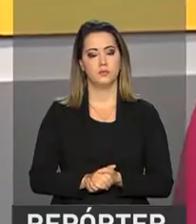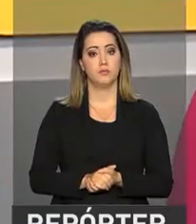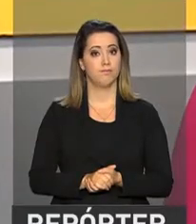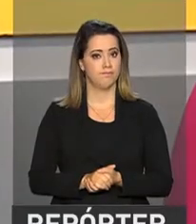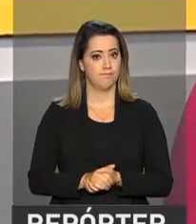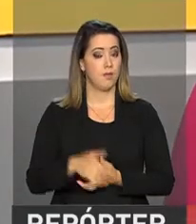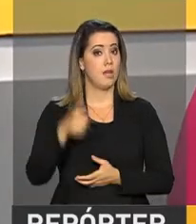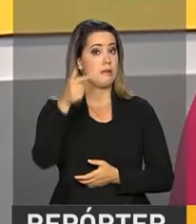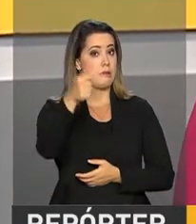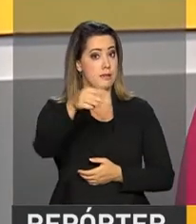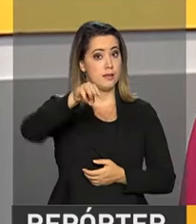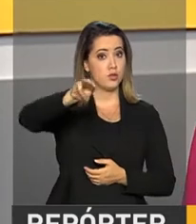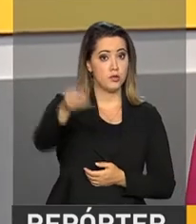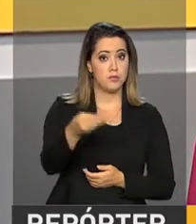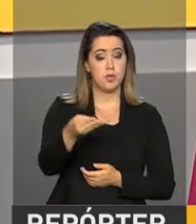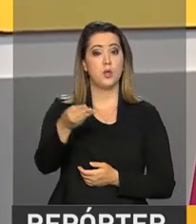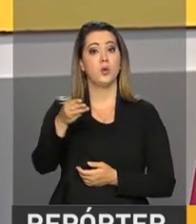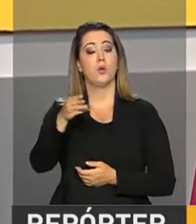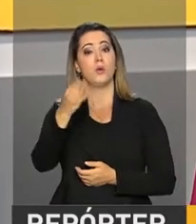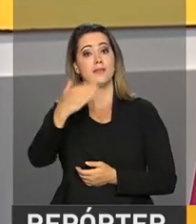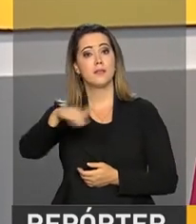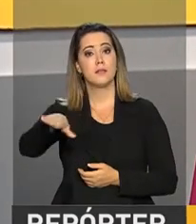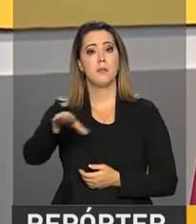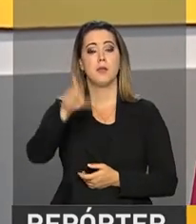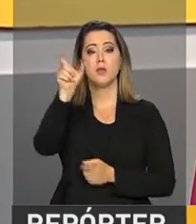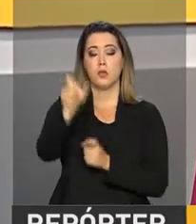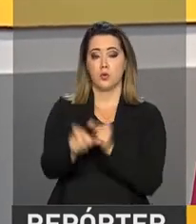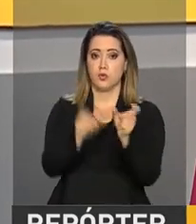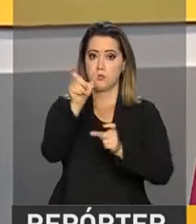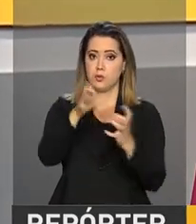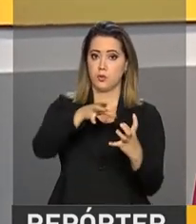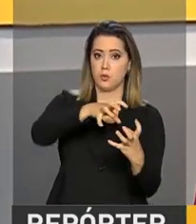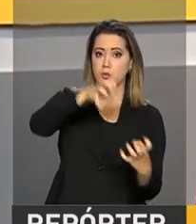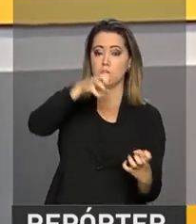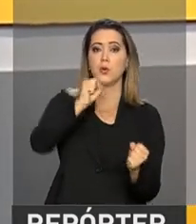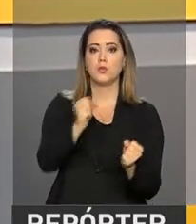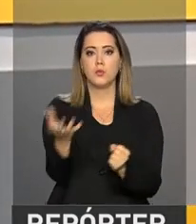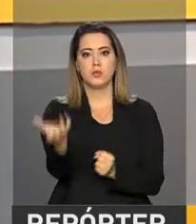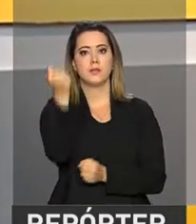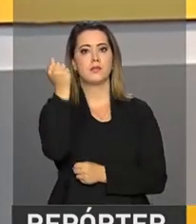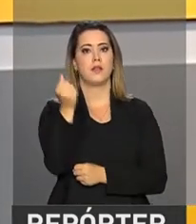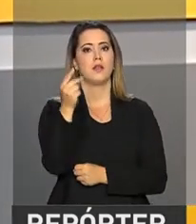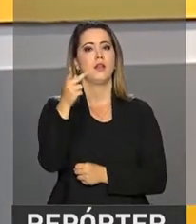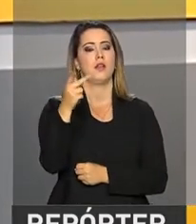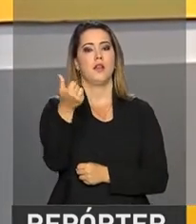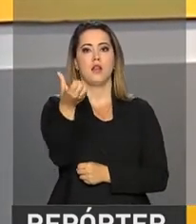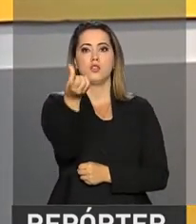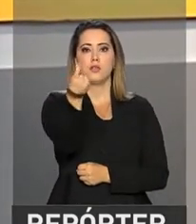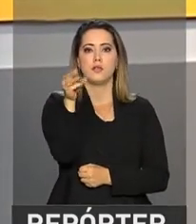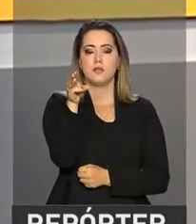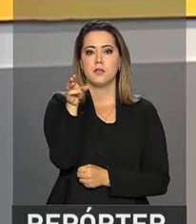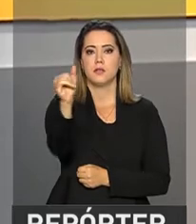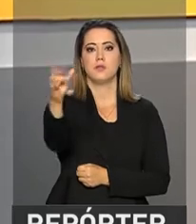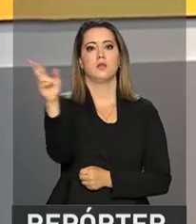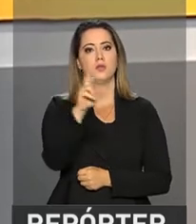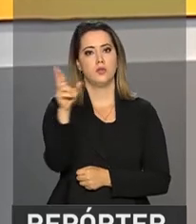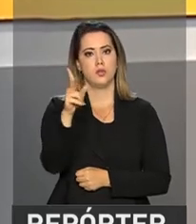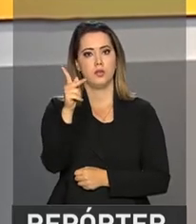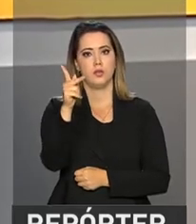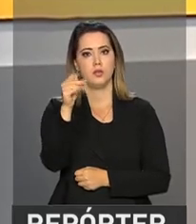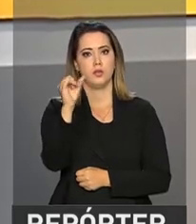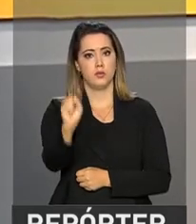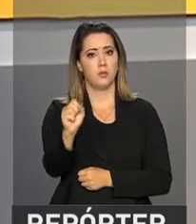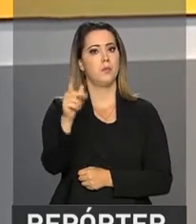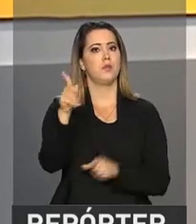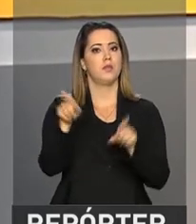cerca de sete milhões e meio de idosos vão poder sacar 16 bilhões de reais do pis pasep o anúncio foi